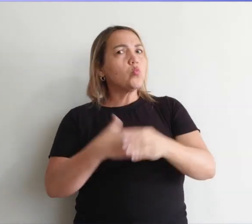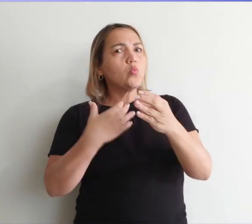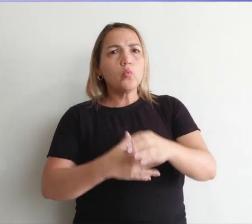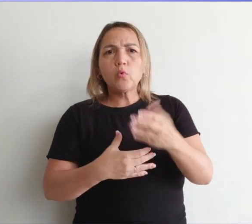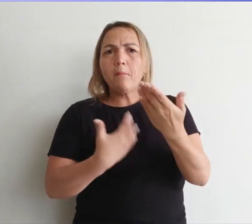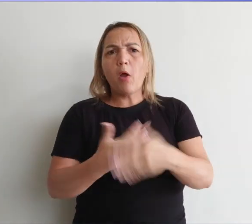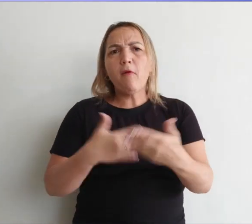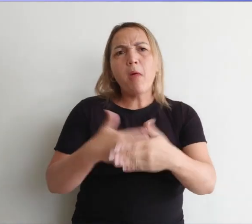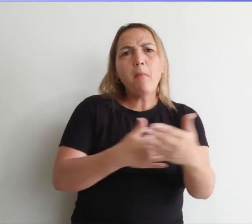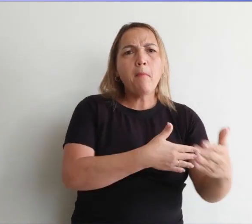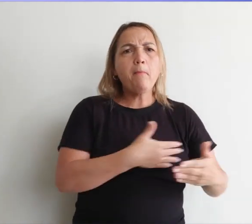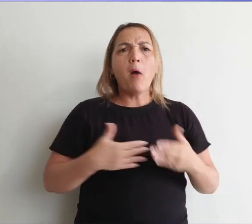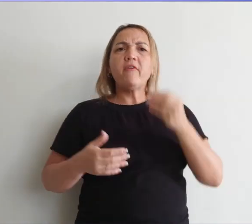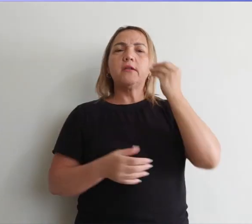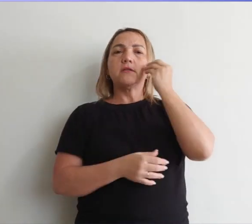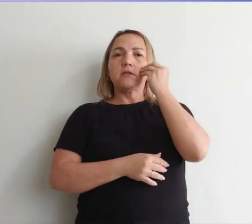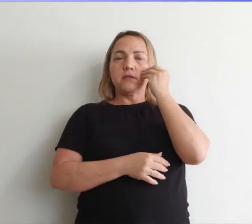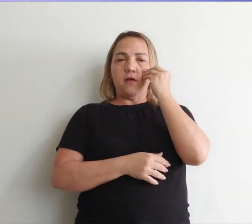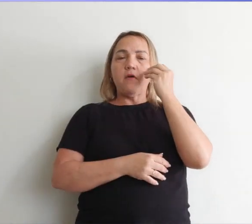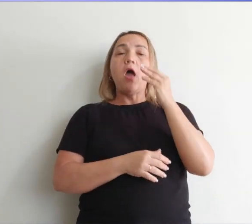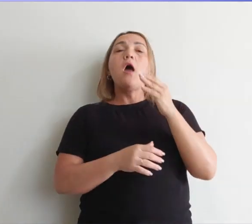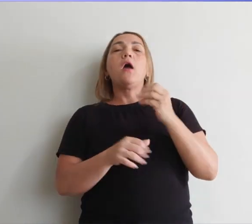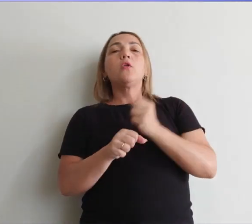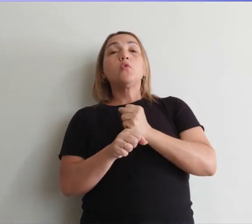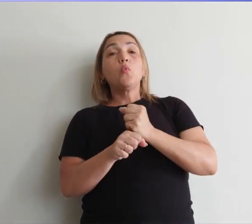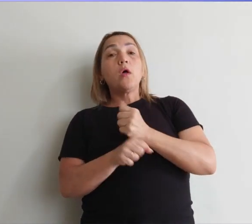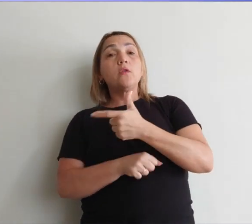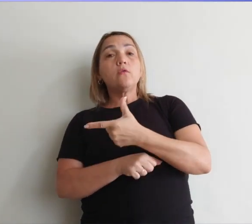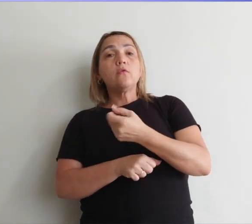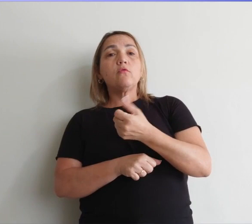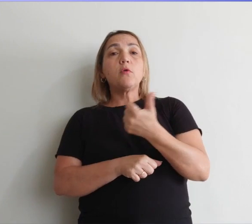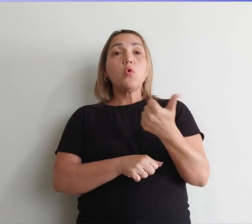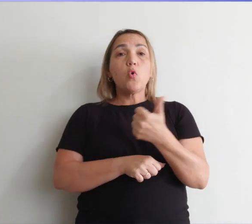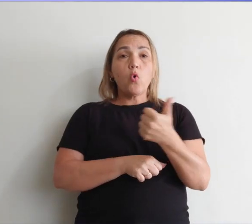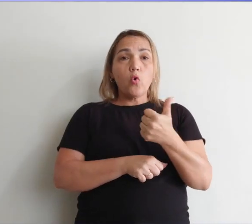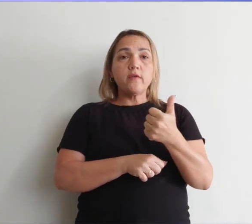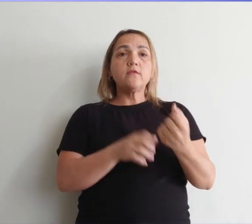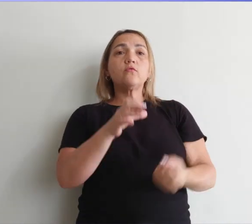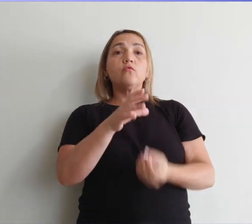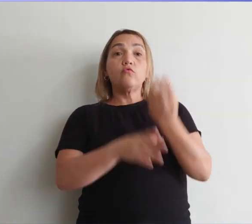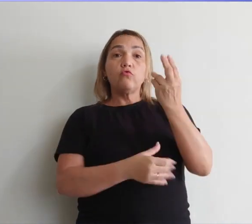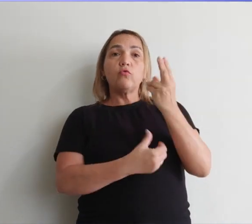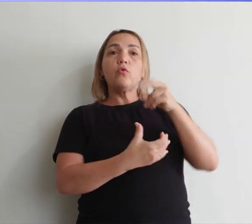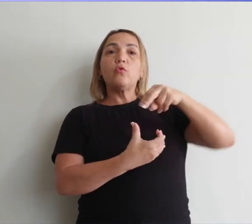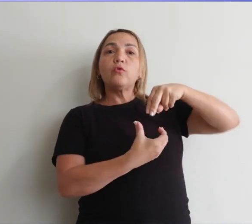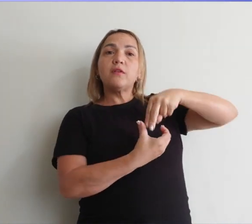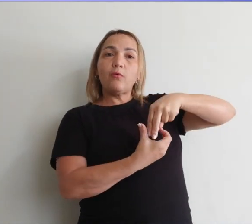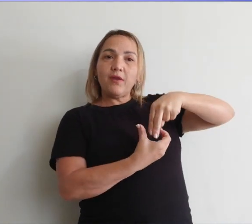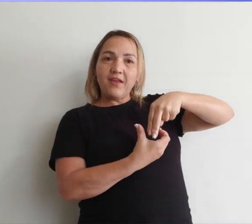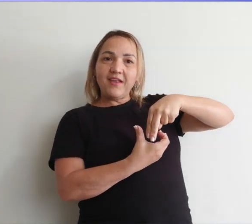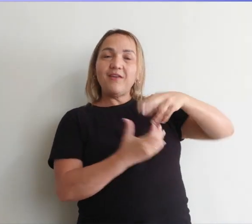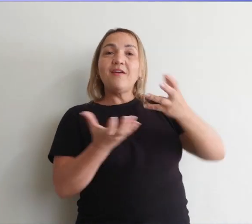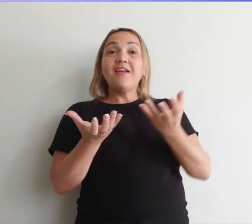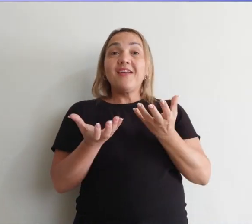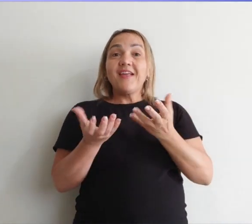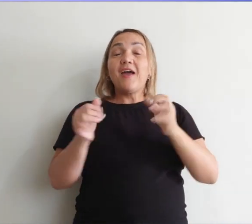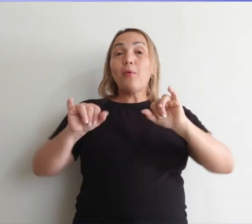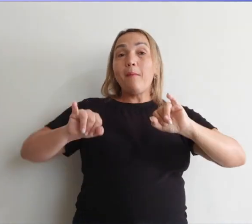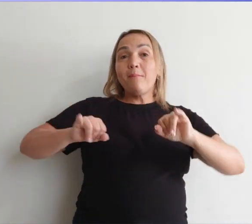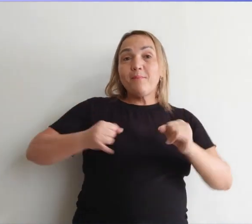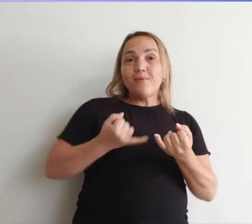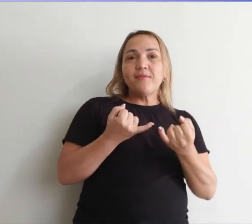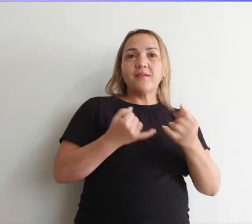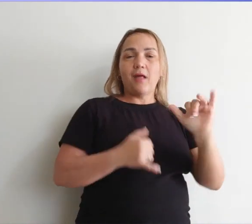concursos. E aí, em 2011, surgiu o concurso para cá. Que, aliás, até aproveitar essa possibilidade,